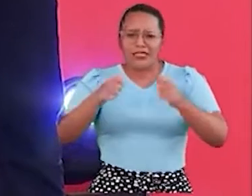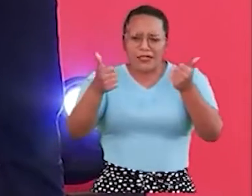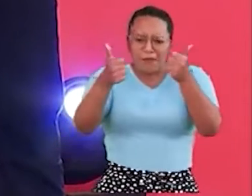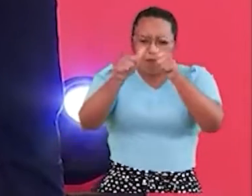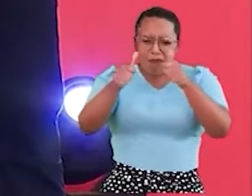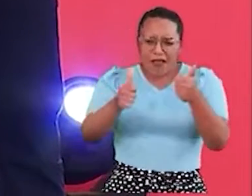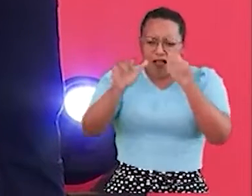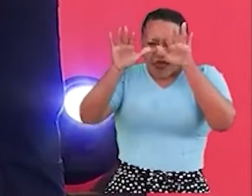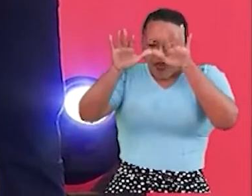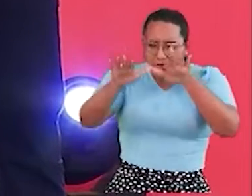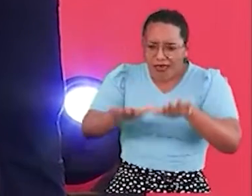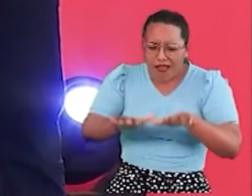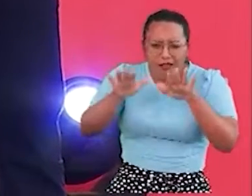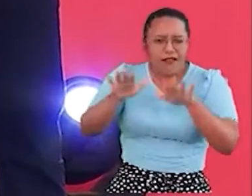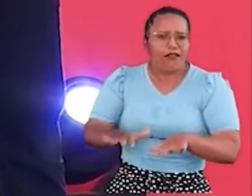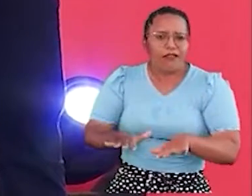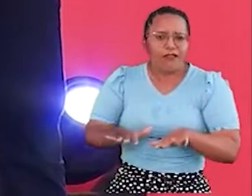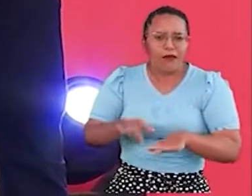para vocês